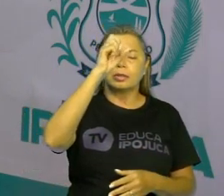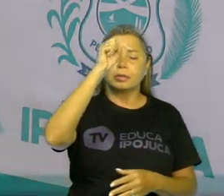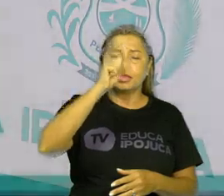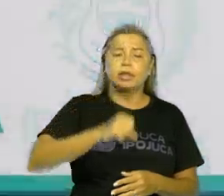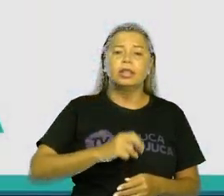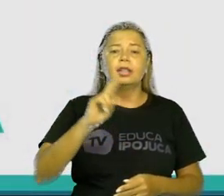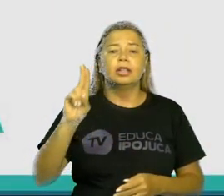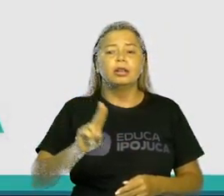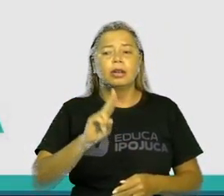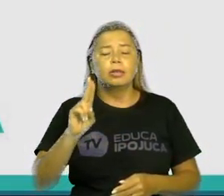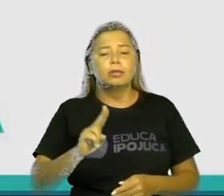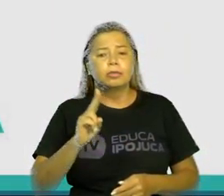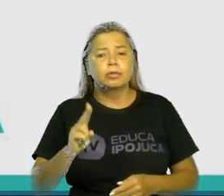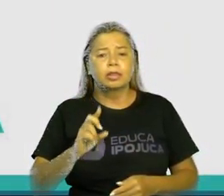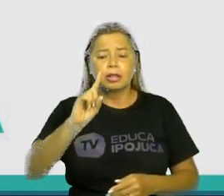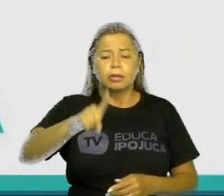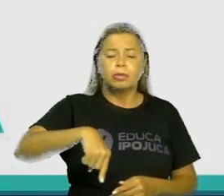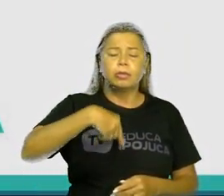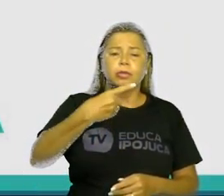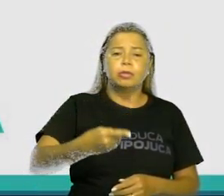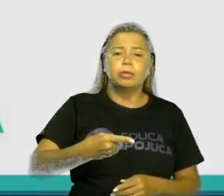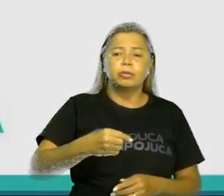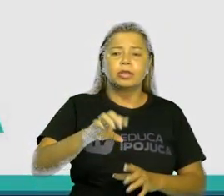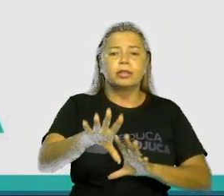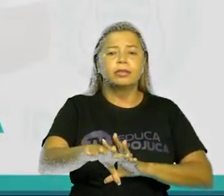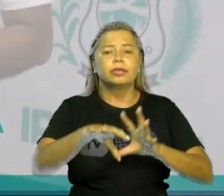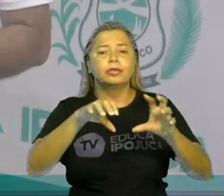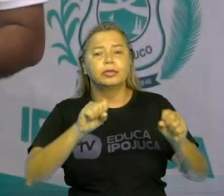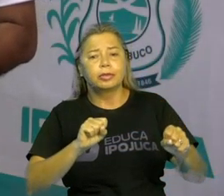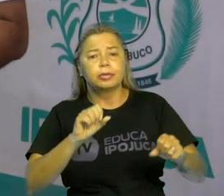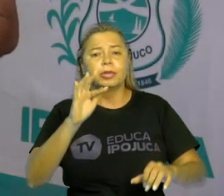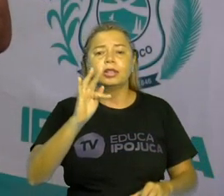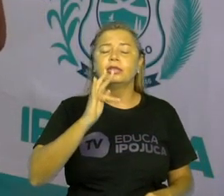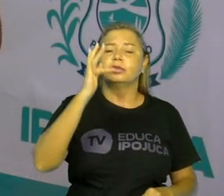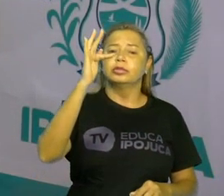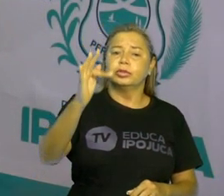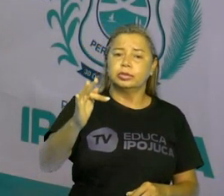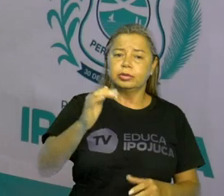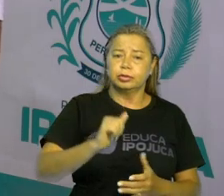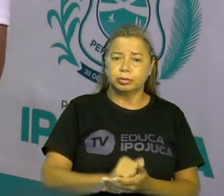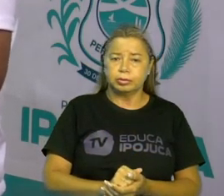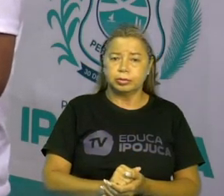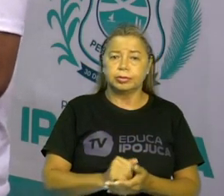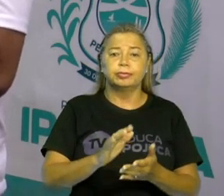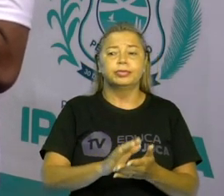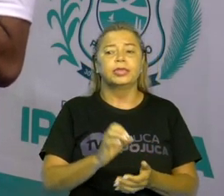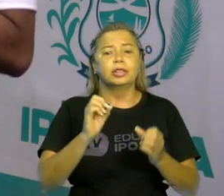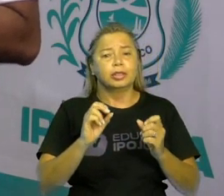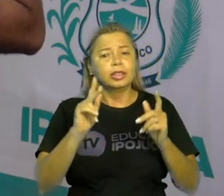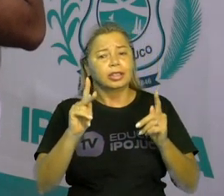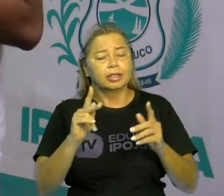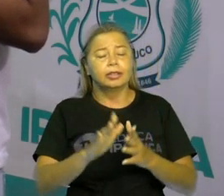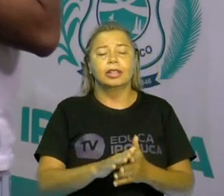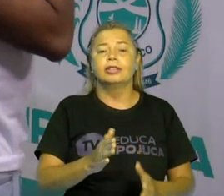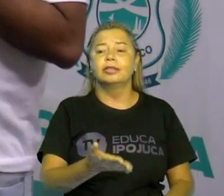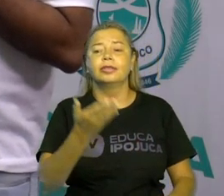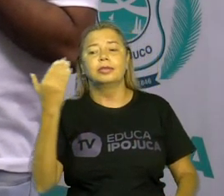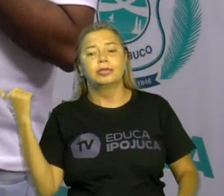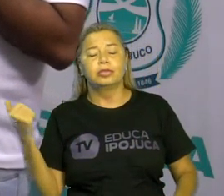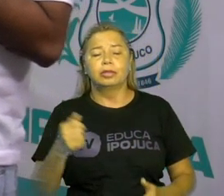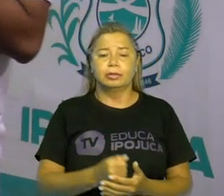com o gol Let's Go On bom então vamos lá na semana